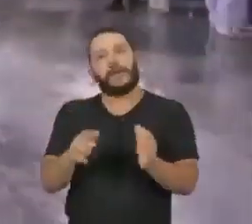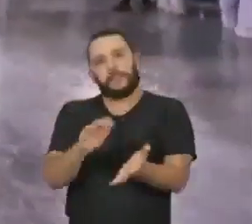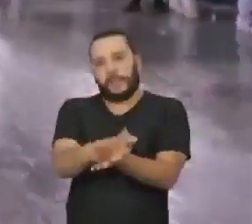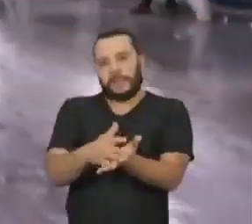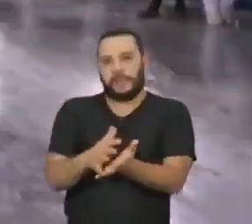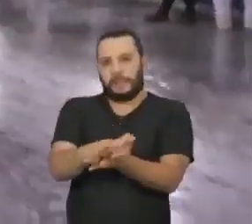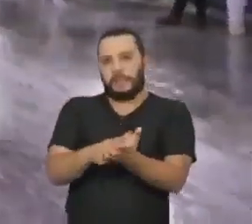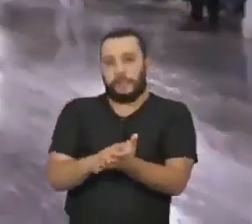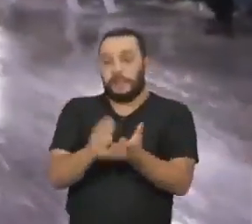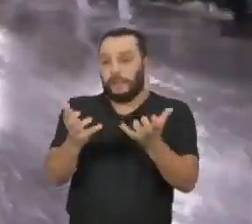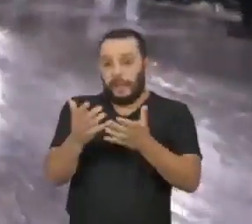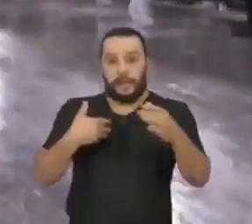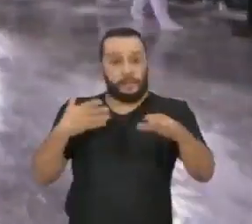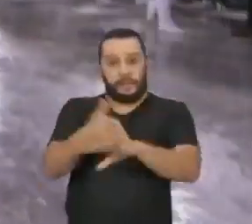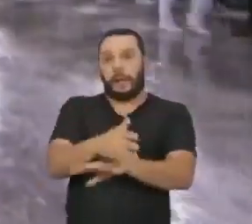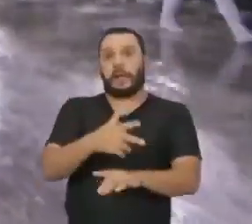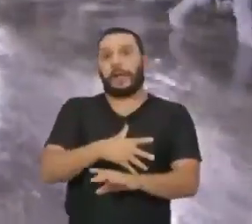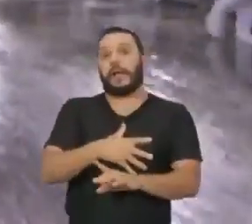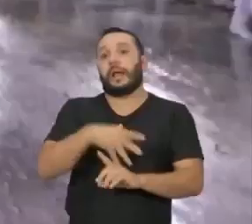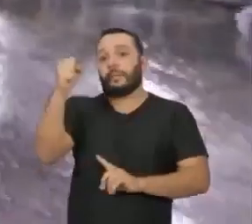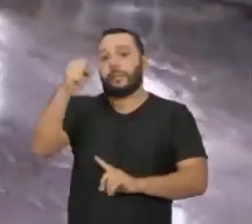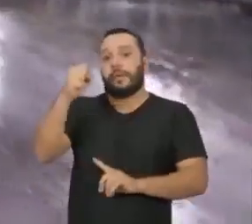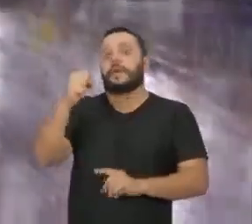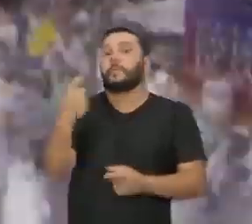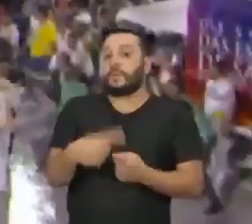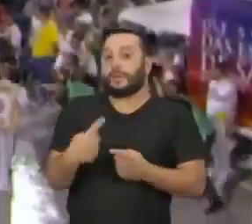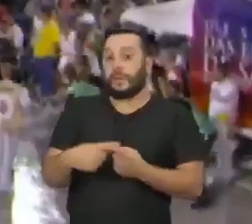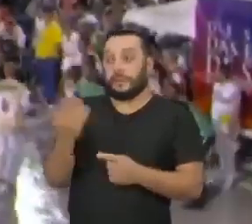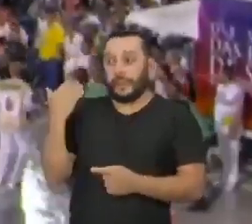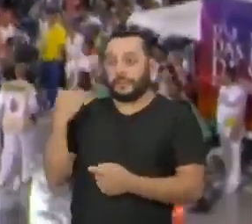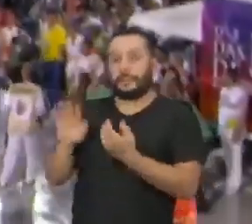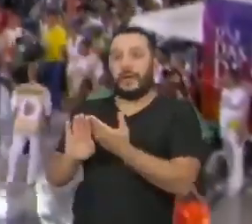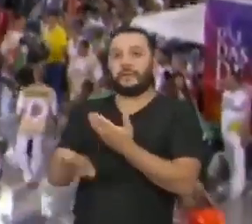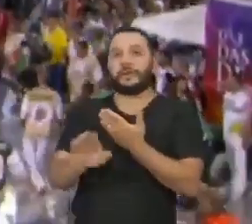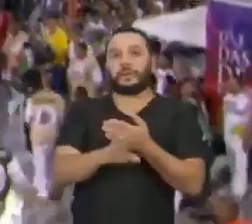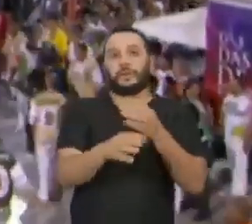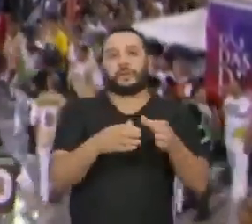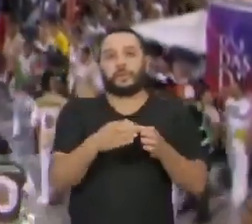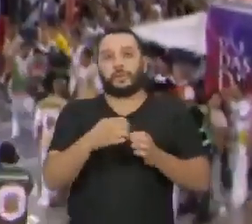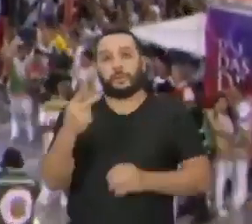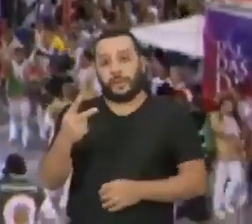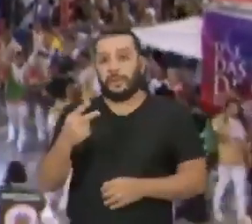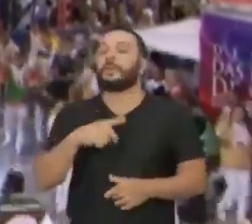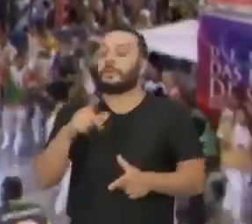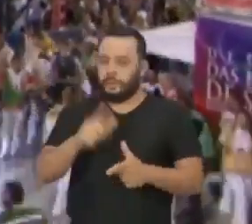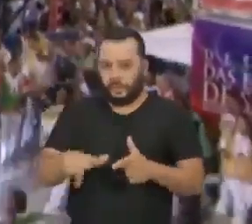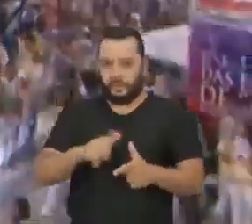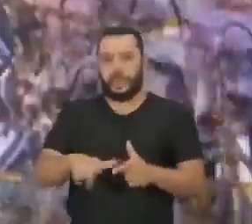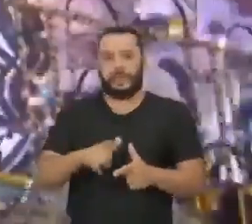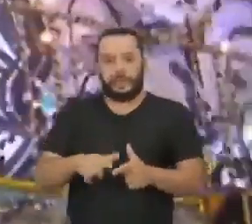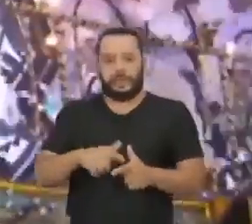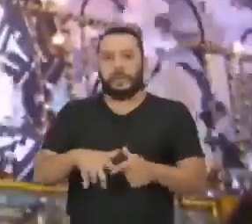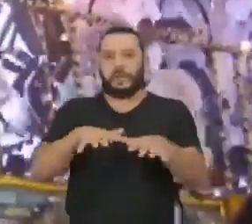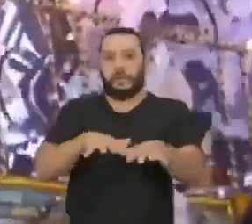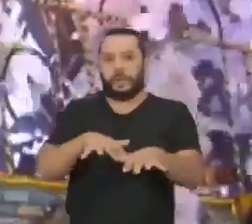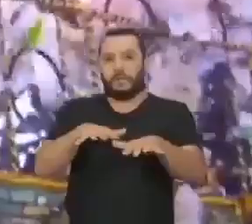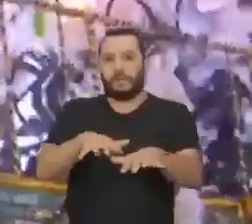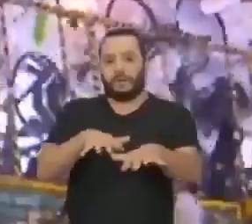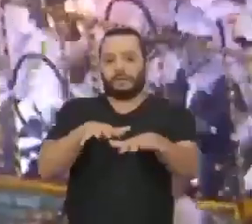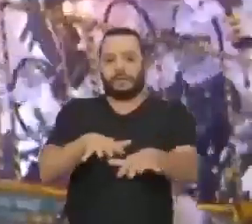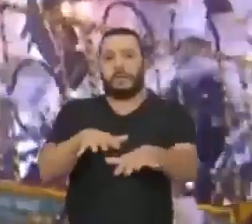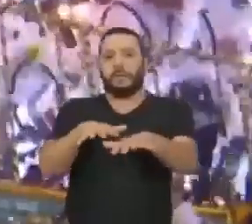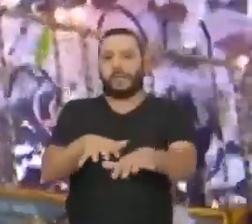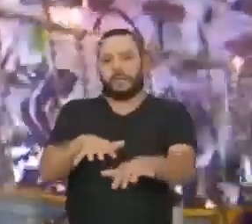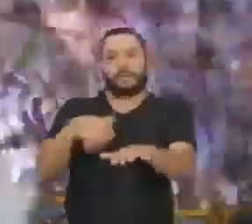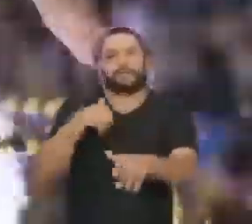das campeãs, após ficar de fora nos últimos anos. Mas um problema com 2 carros alegóricos prejudicou o desfile e